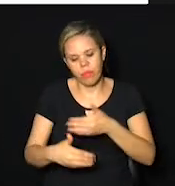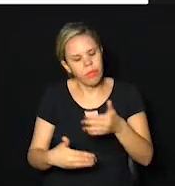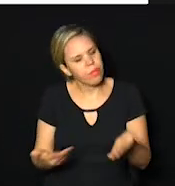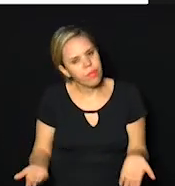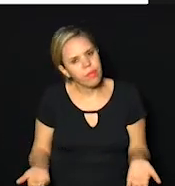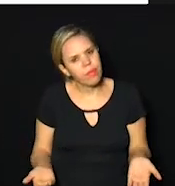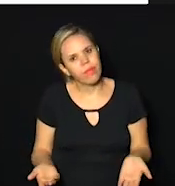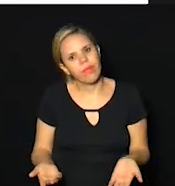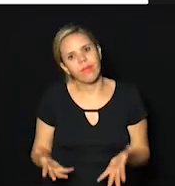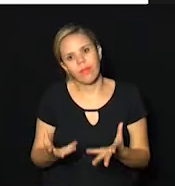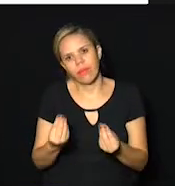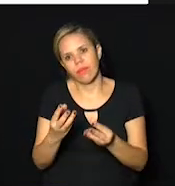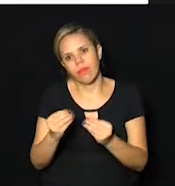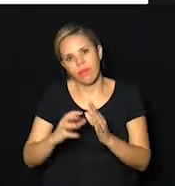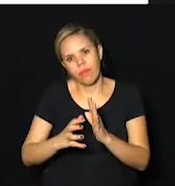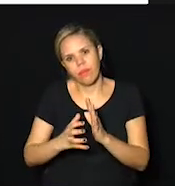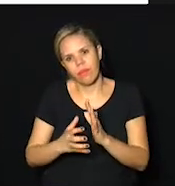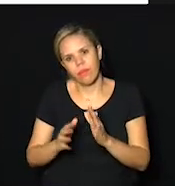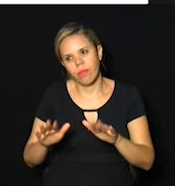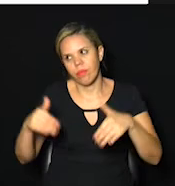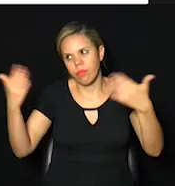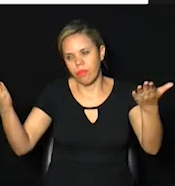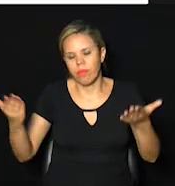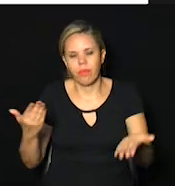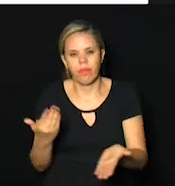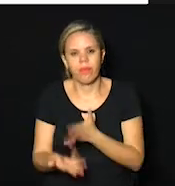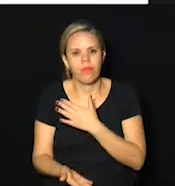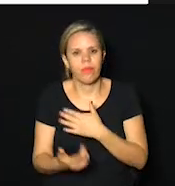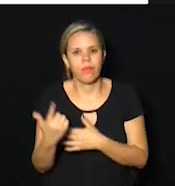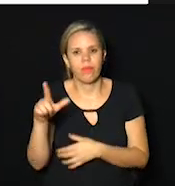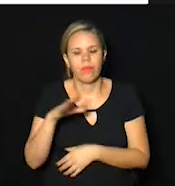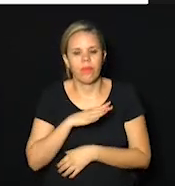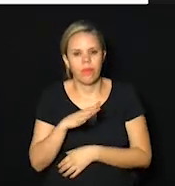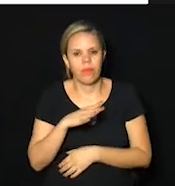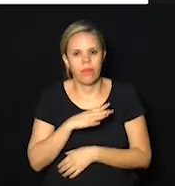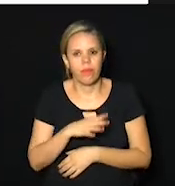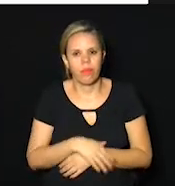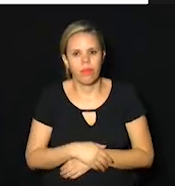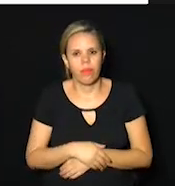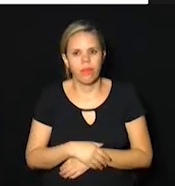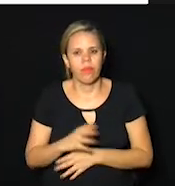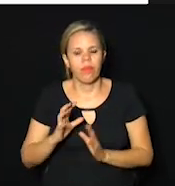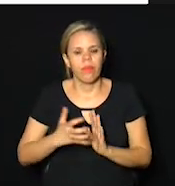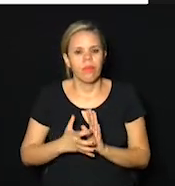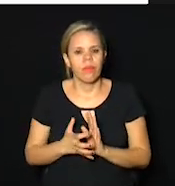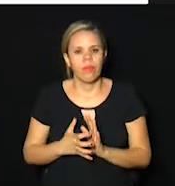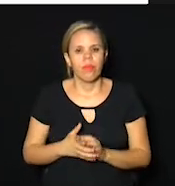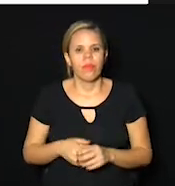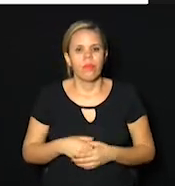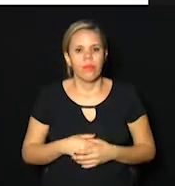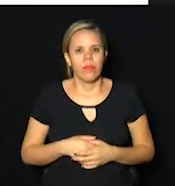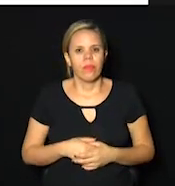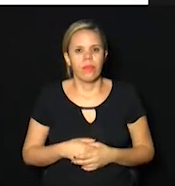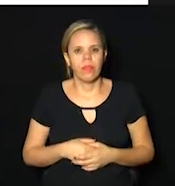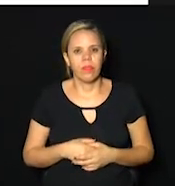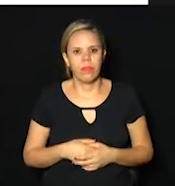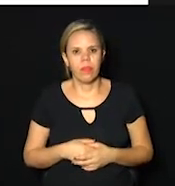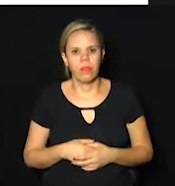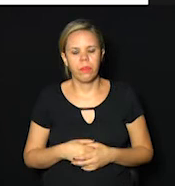um monte de partidos vão ficar de fora. Principalmente em algumas cidades aí, os partidos vão ficar sem